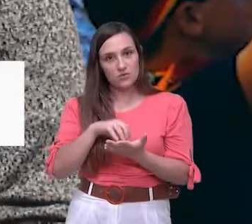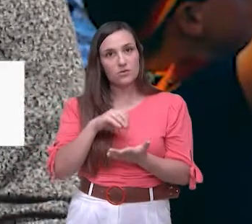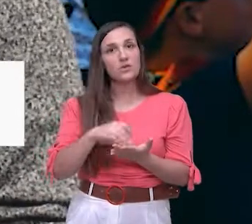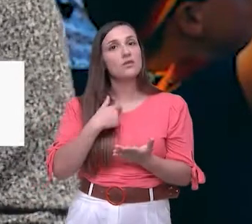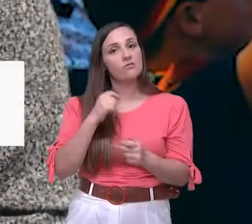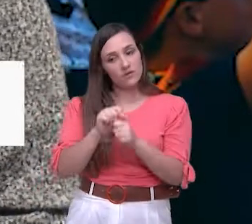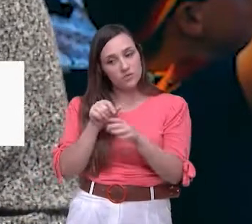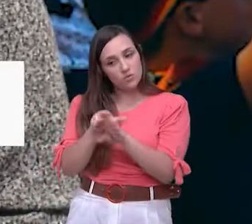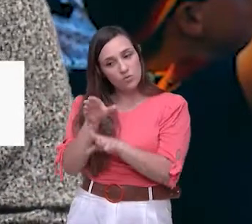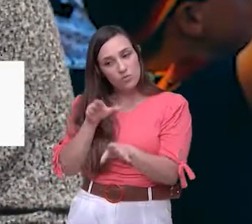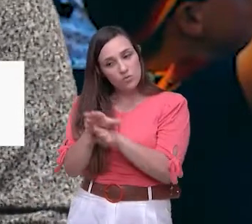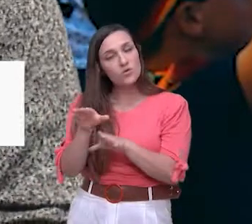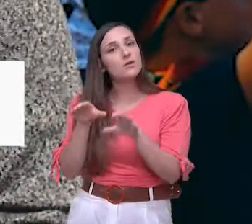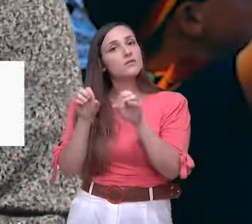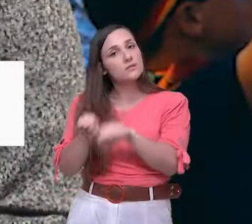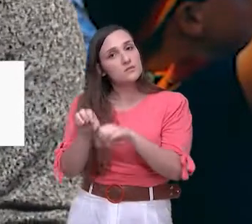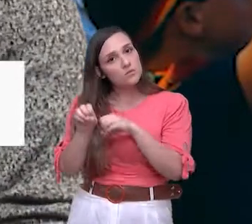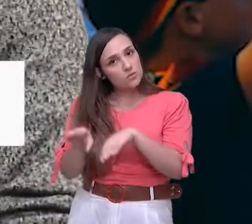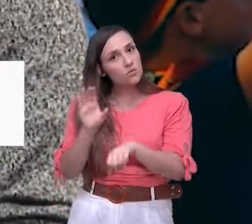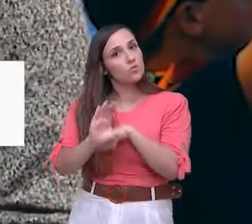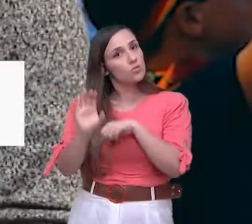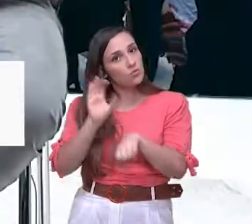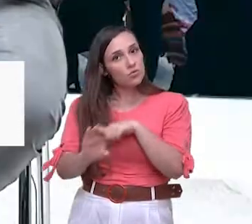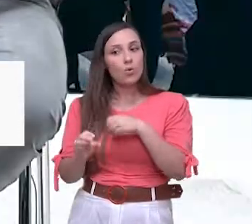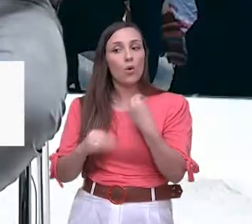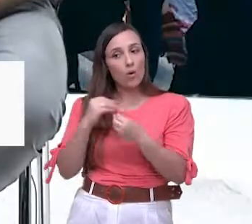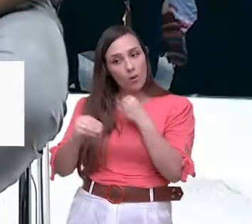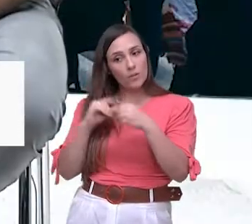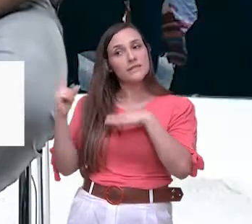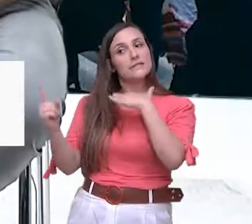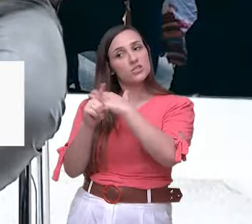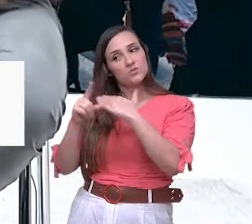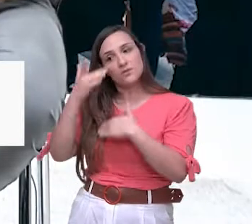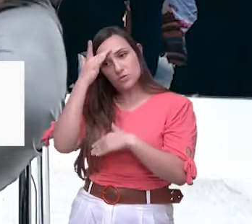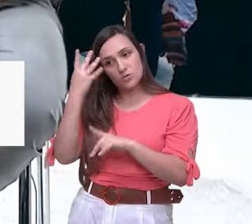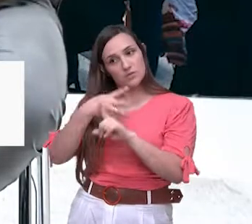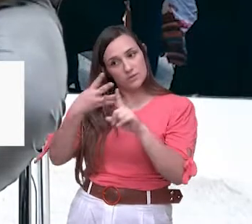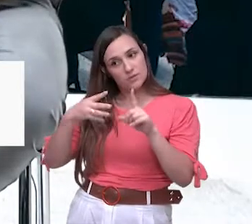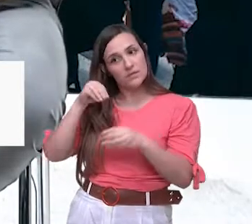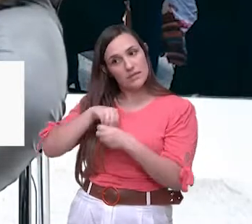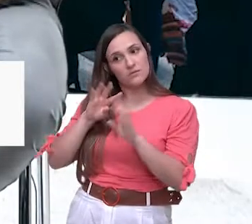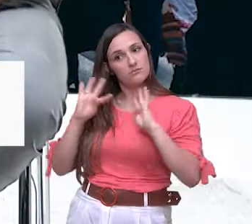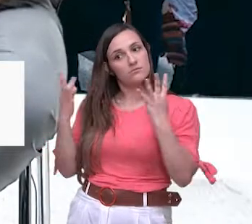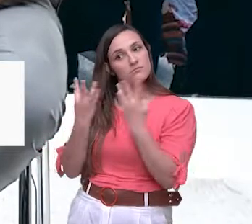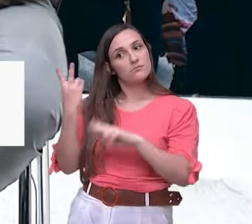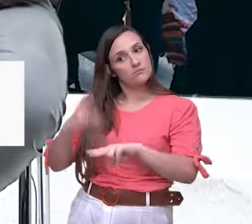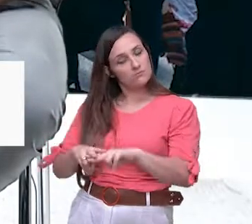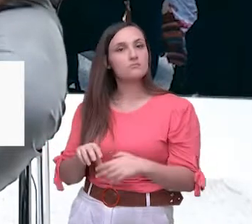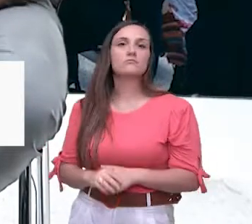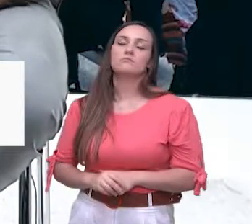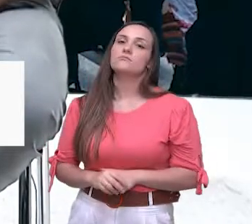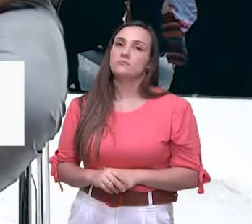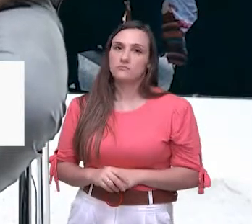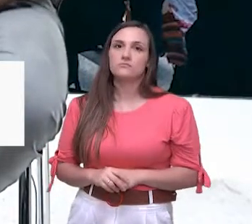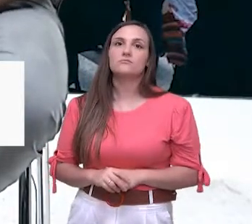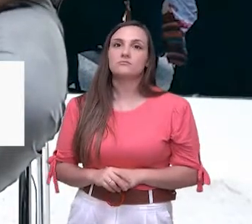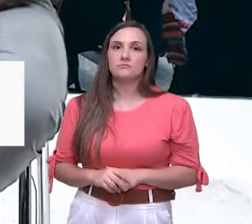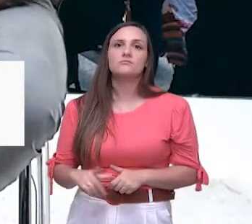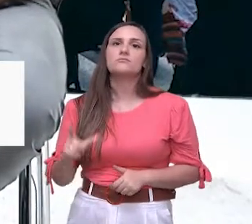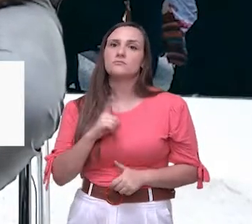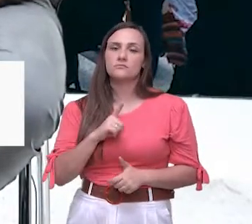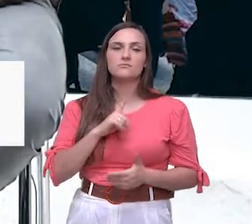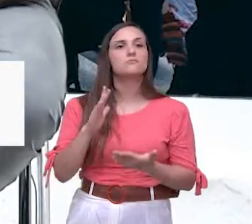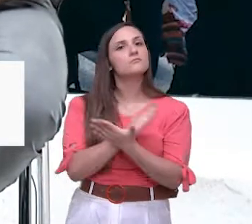conosco do Centro Estadual de cidadania né então geralmente eu sou pessoa responsável pela formação da disciplina de população